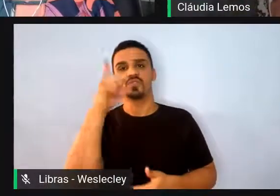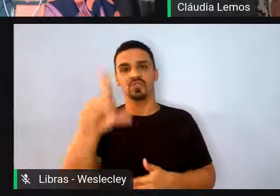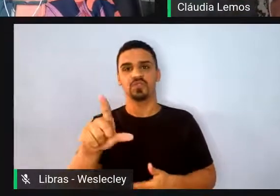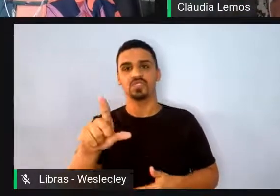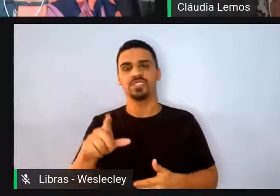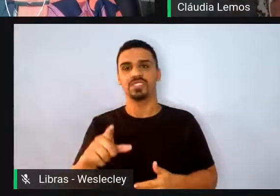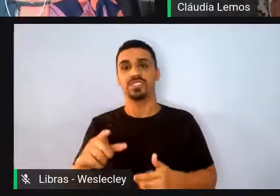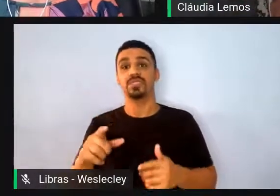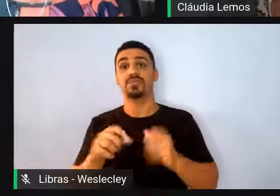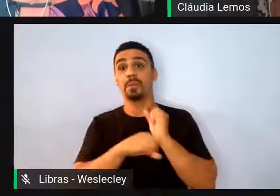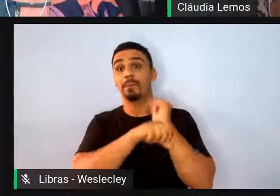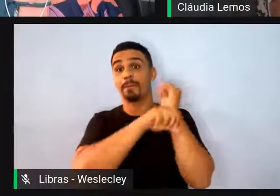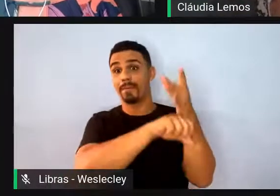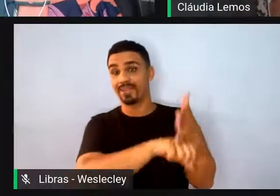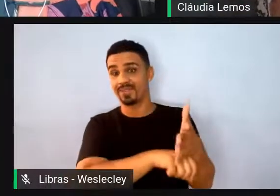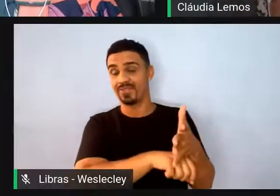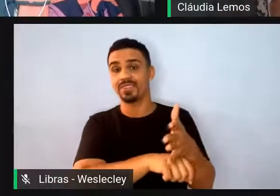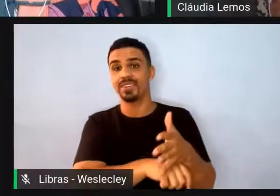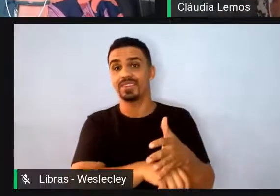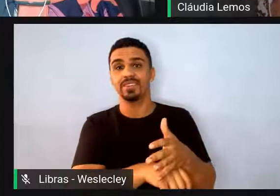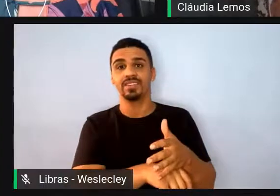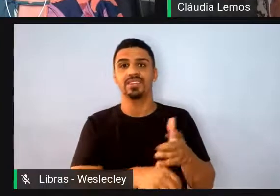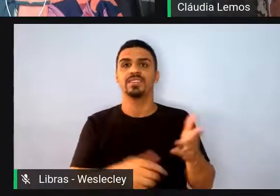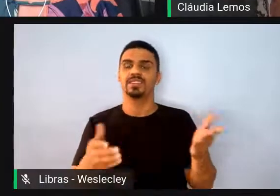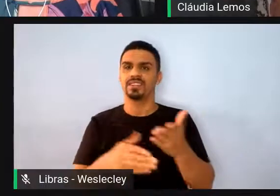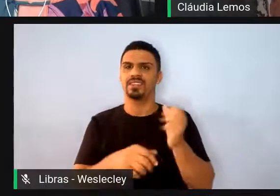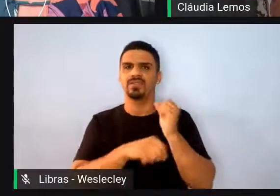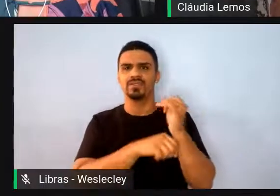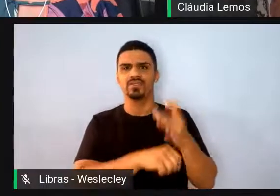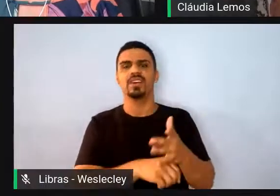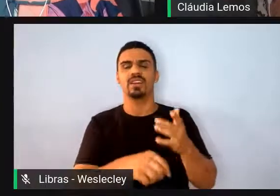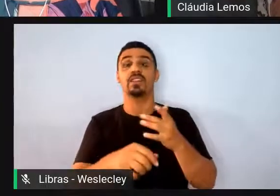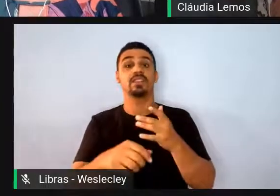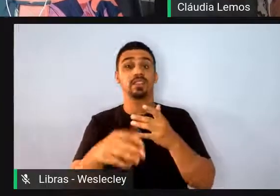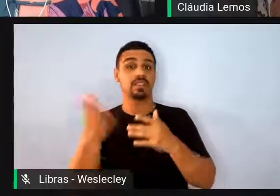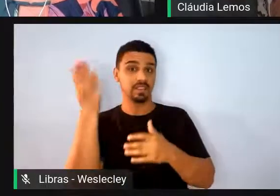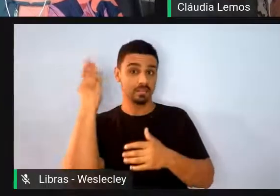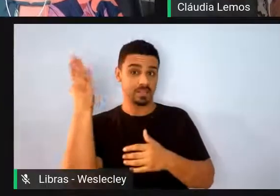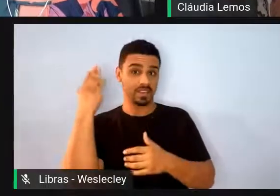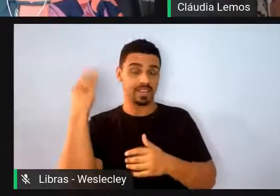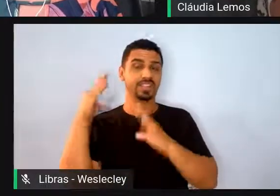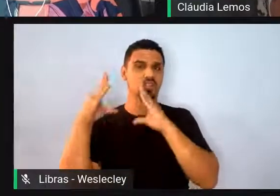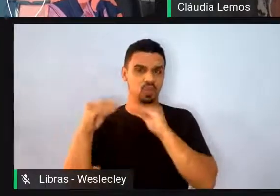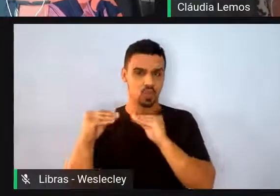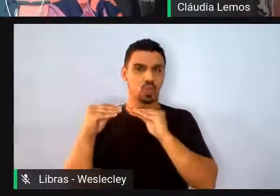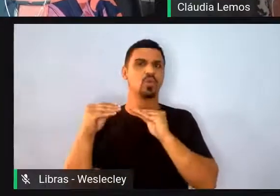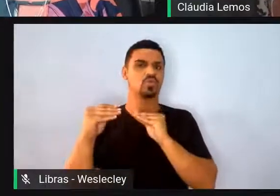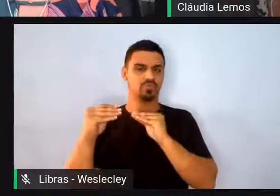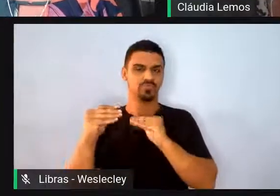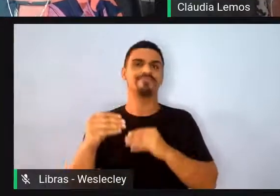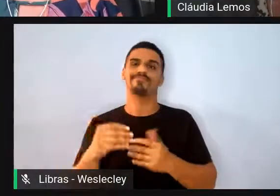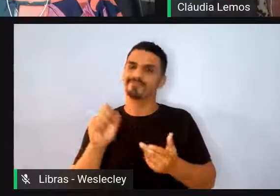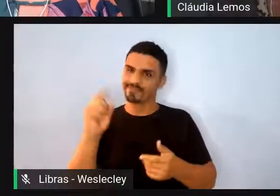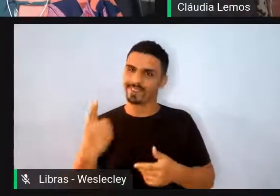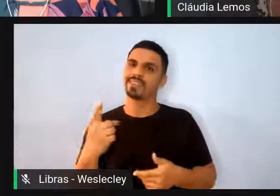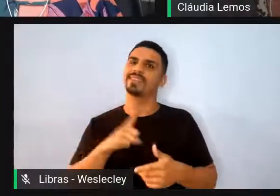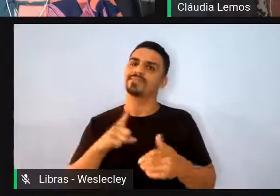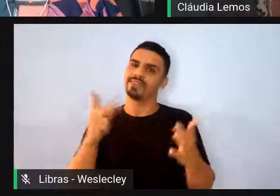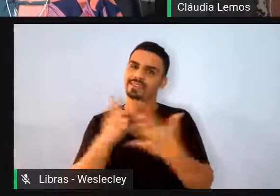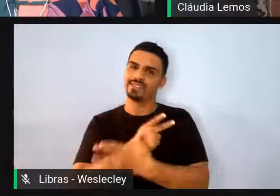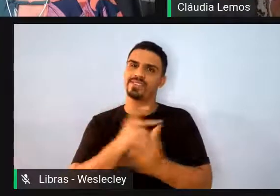de madrugada. É. Essa noite, a noite passada também, né? Muito trabalho aí. Obrigada a todo mundo,